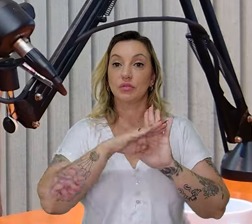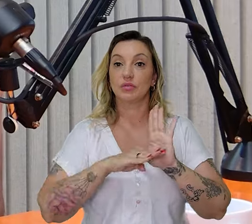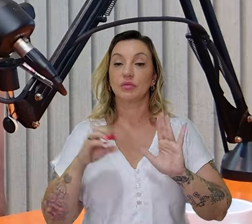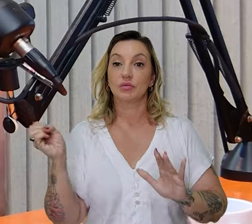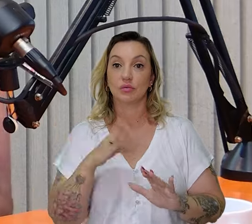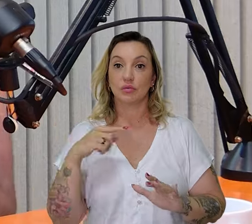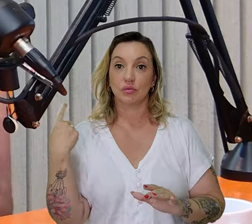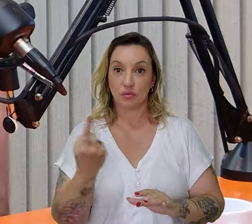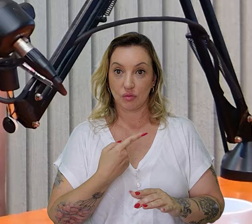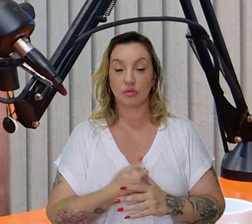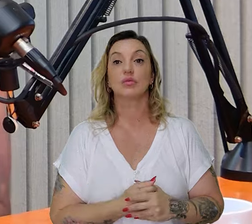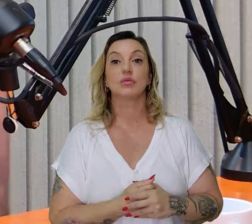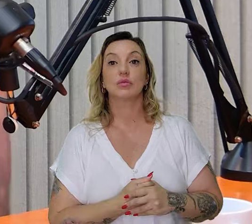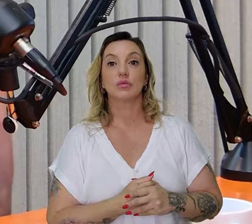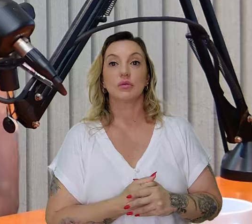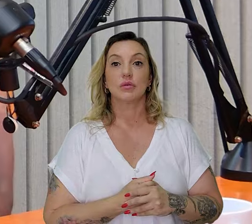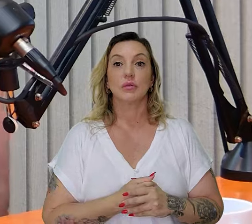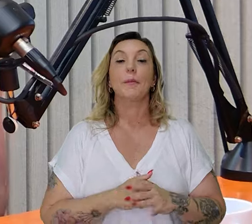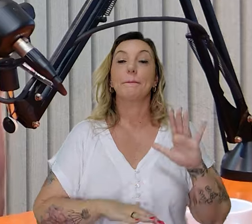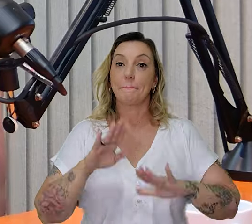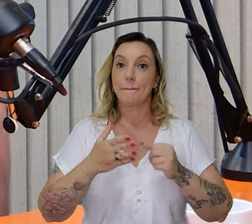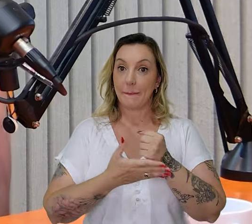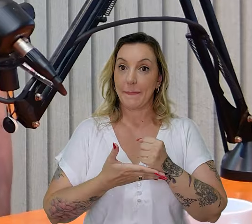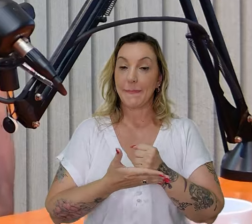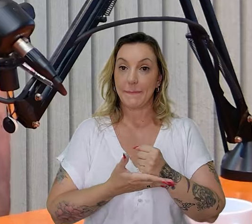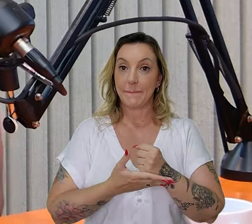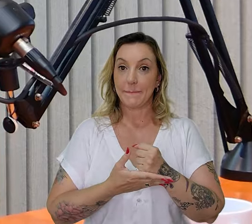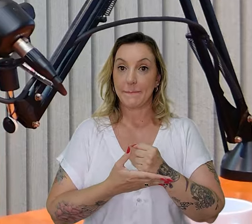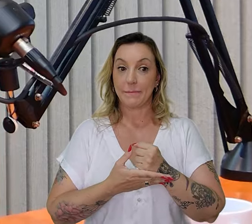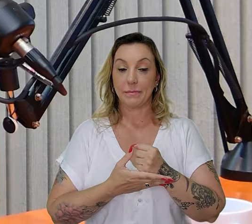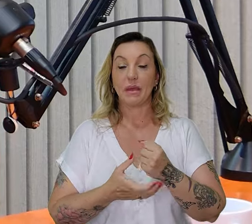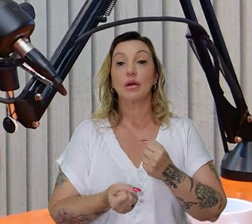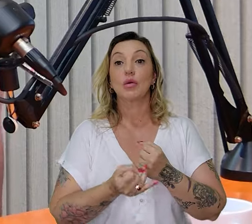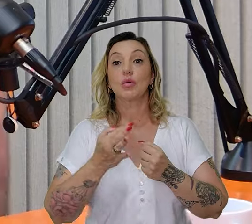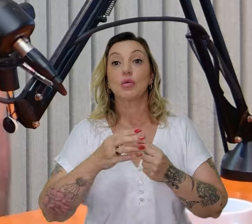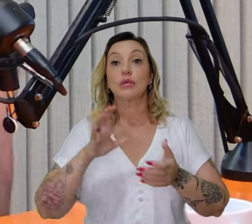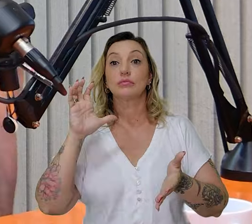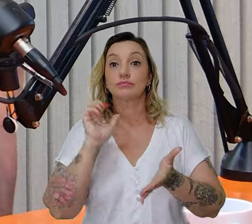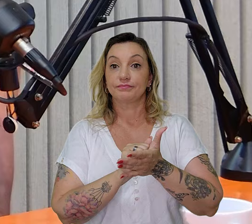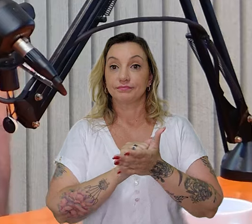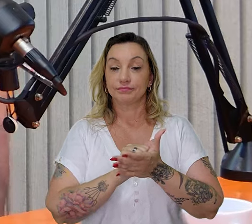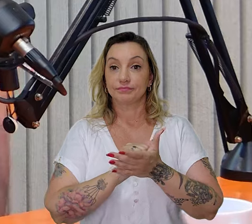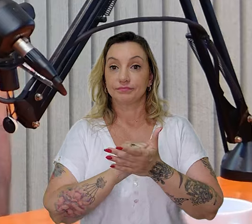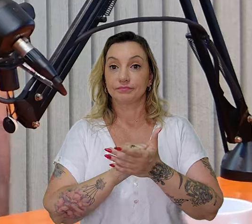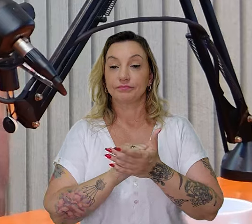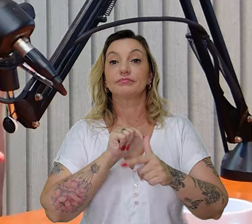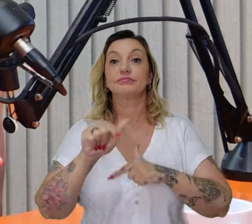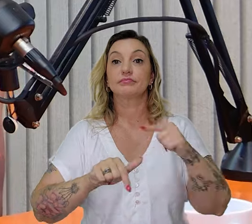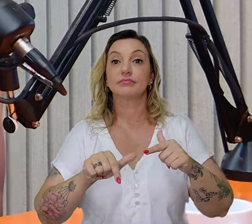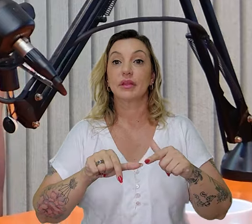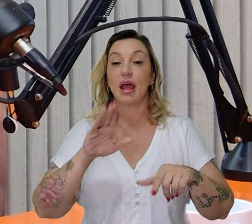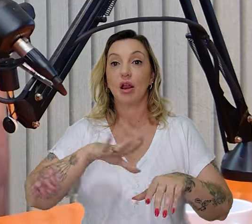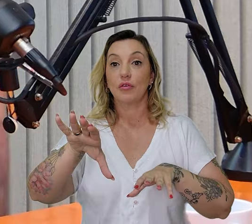ela é muito mais baseada no grau de empregabilidade do aluno formado do que no conteúdo em si porque